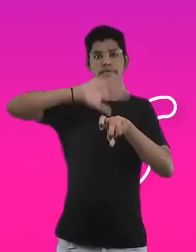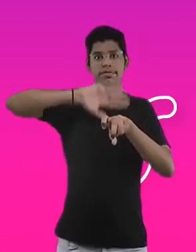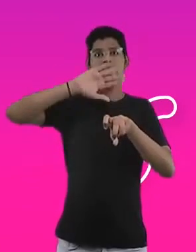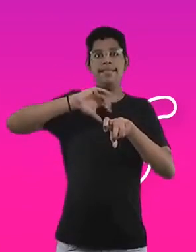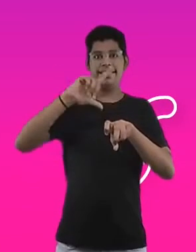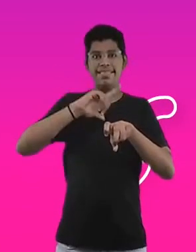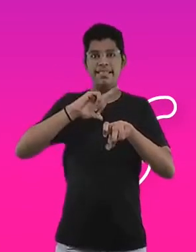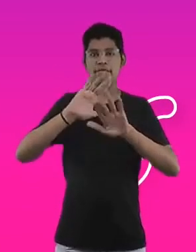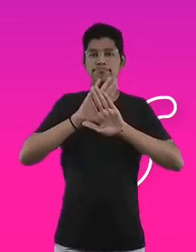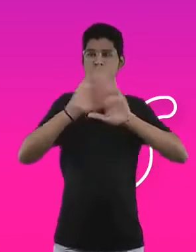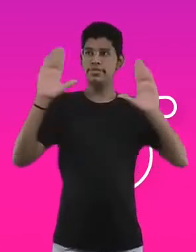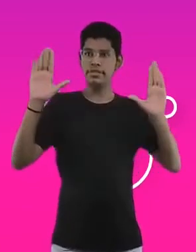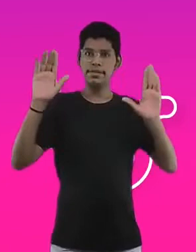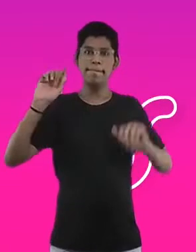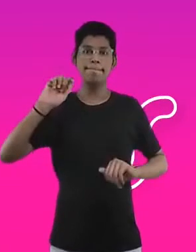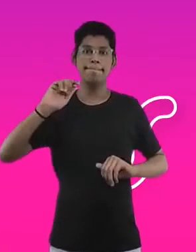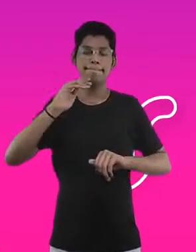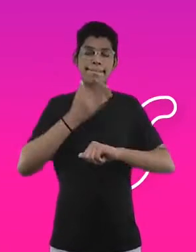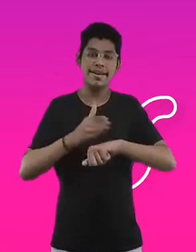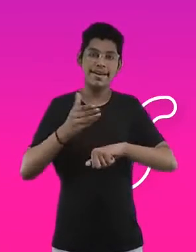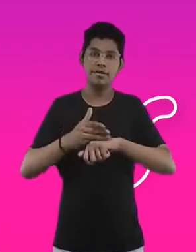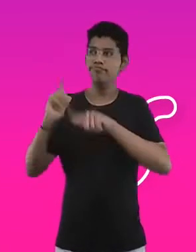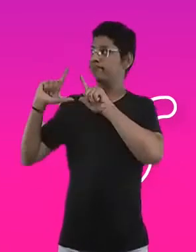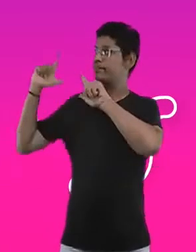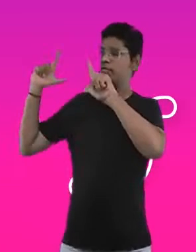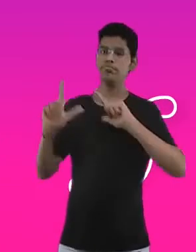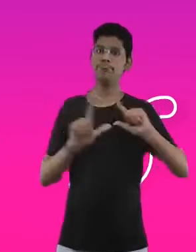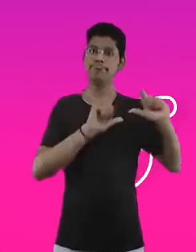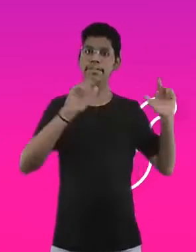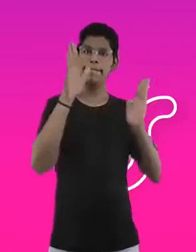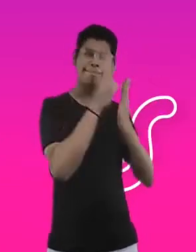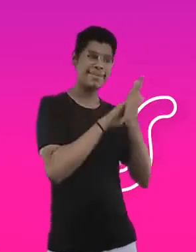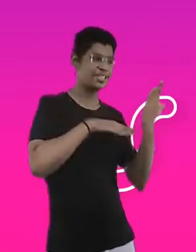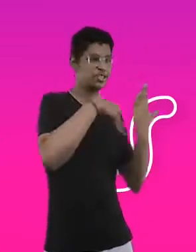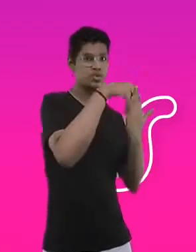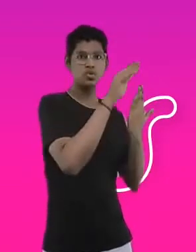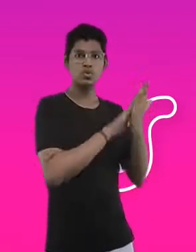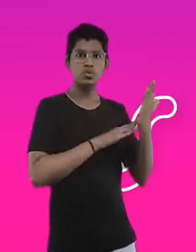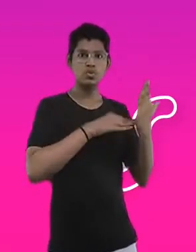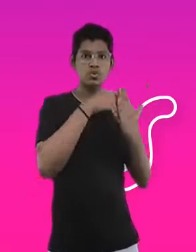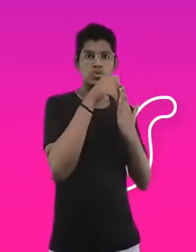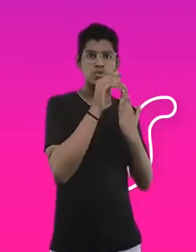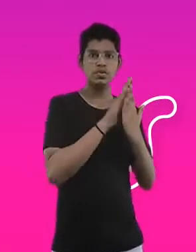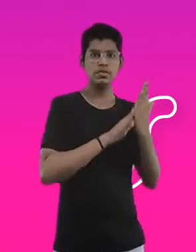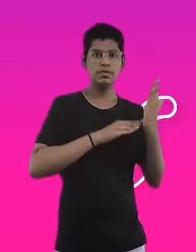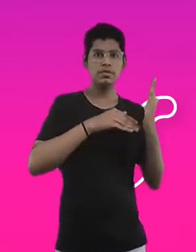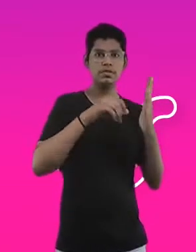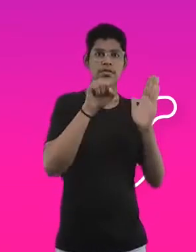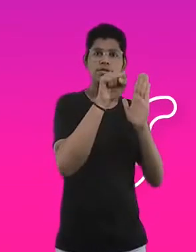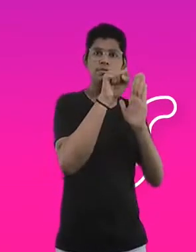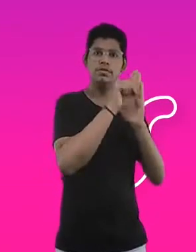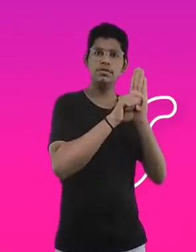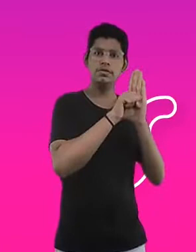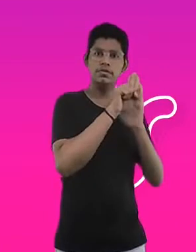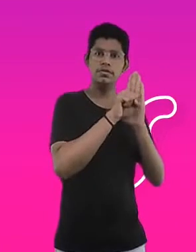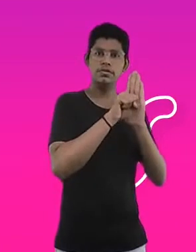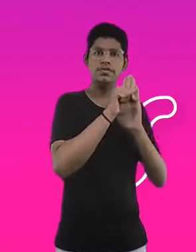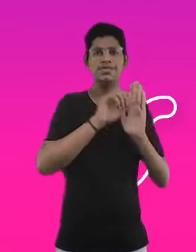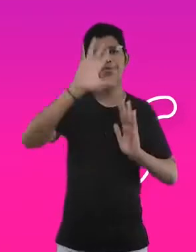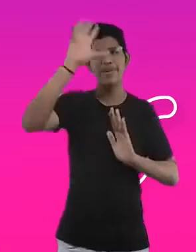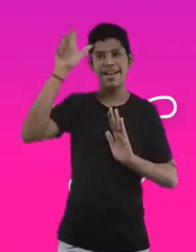alguns quadros, que são pinturas de símbolos adíncaras, são símbolos